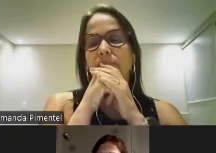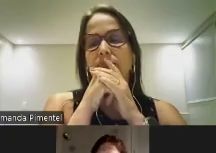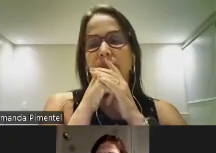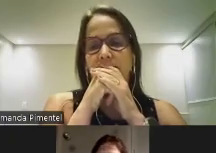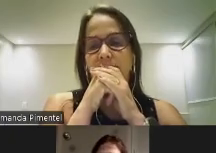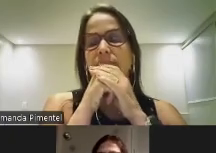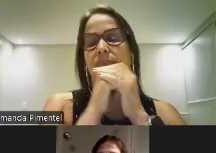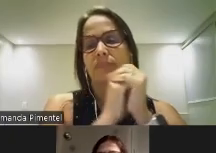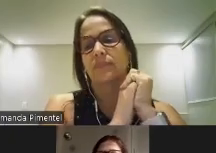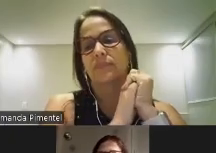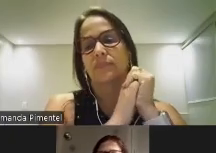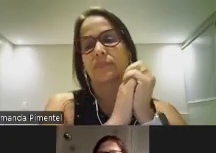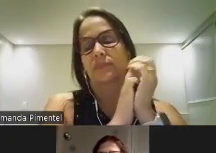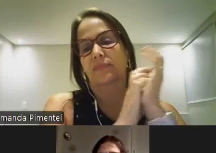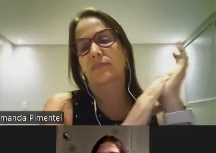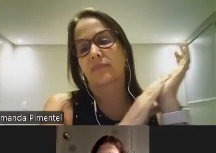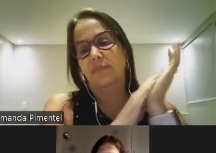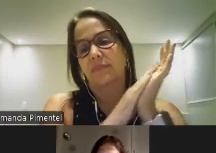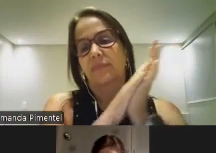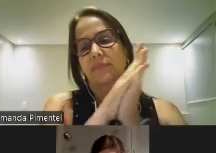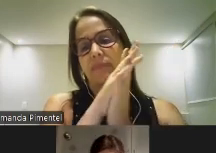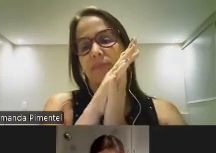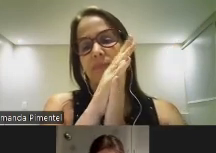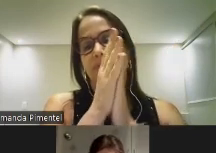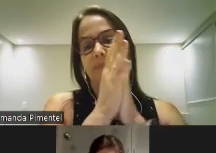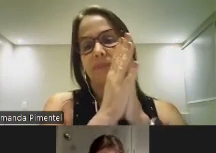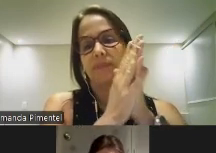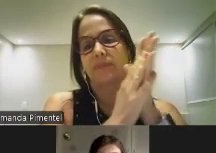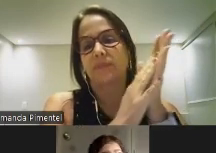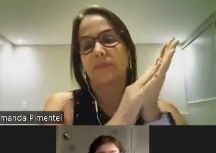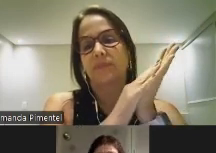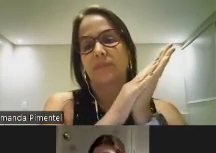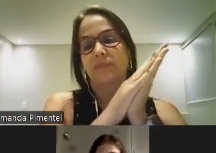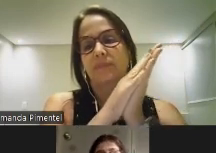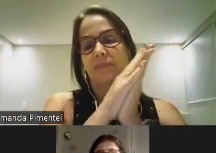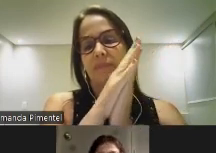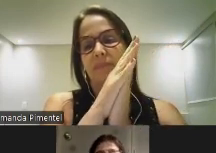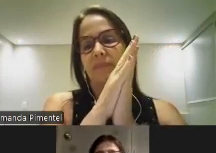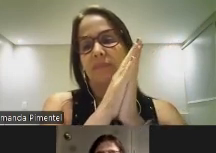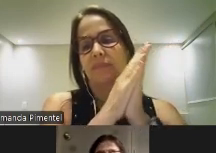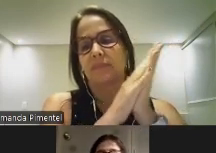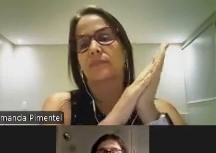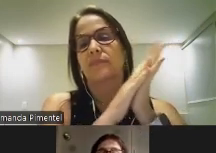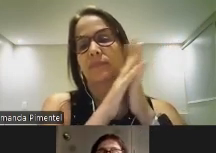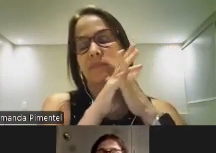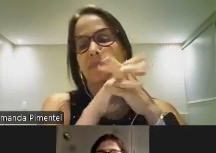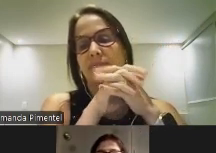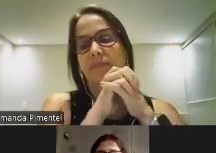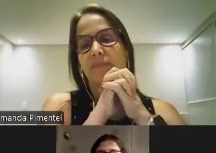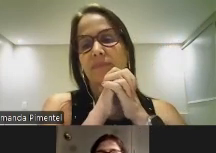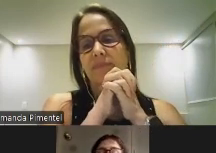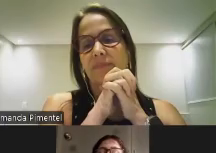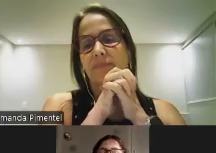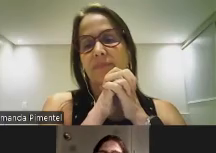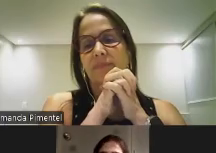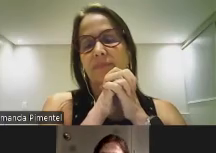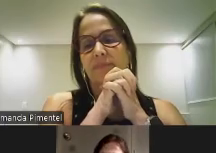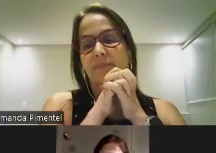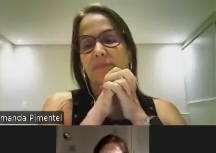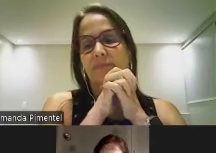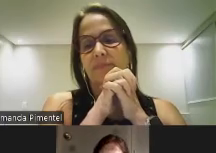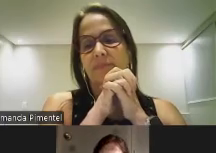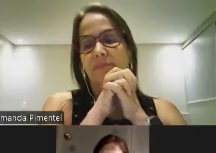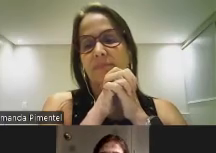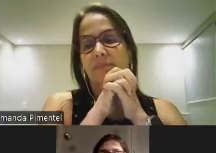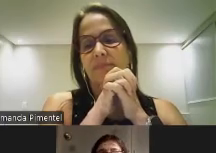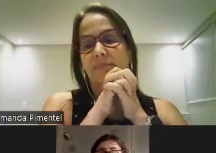foi que não chegou, mas o fato de não ter chegado não vai funcionar mesmo. E esse fato, pela